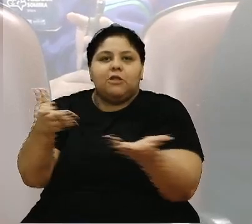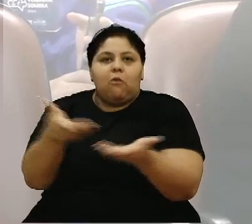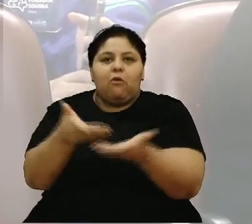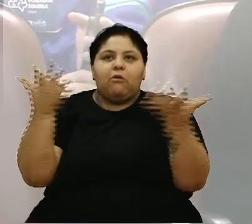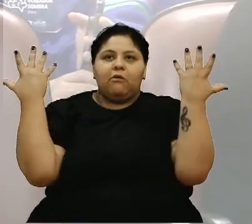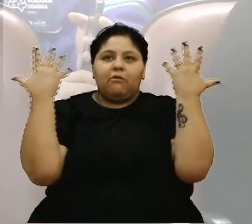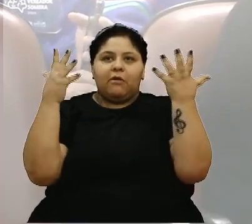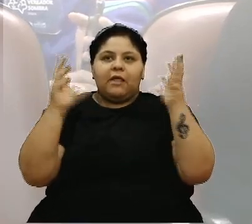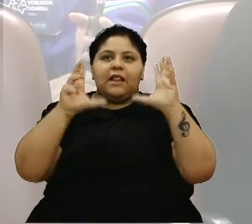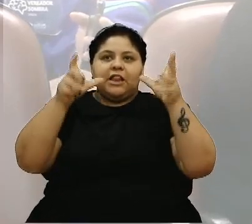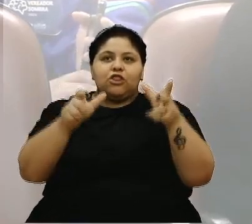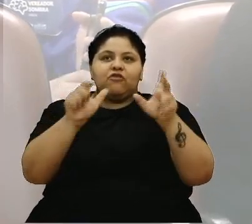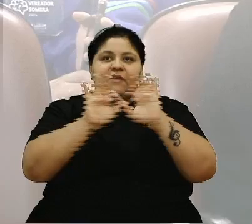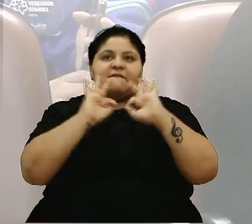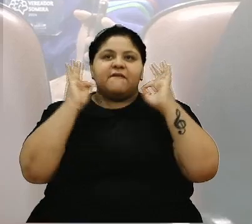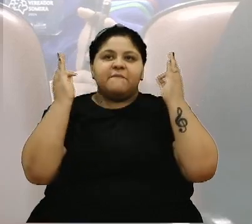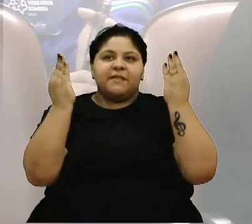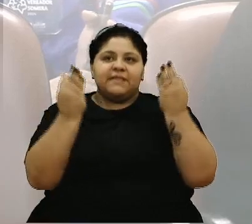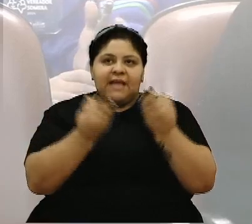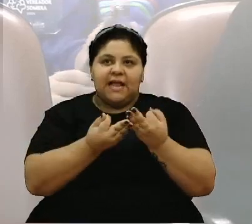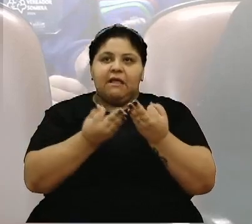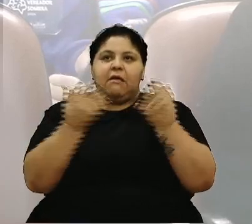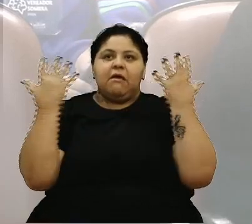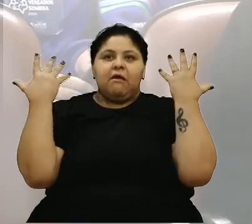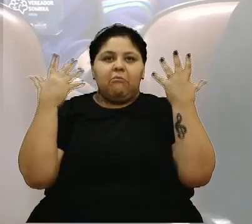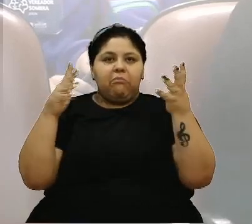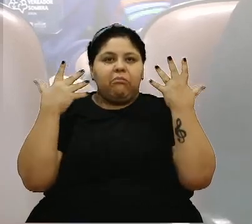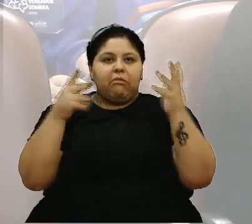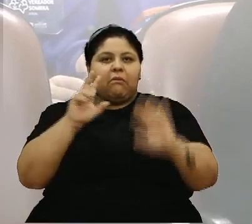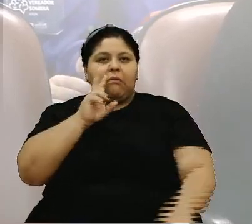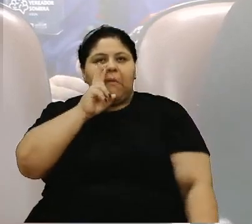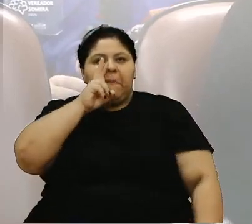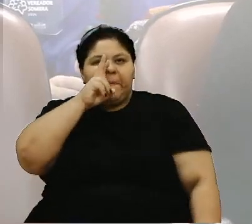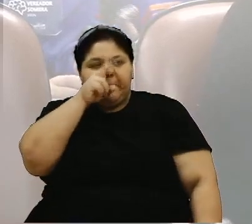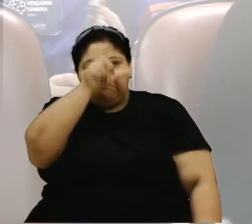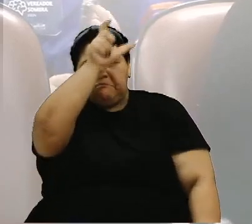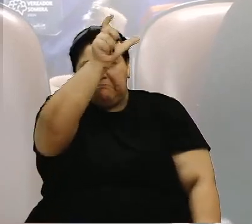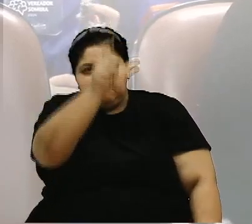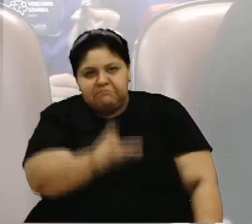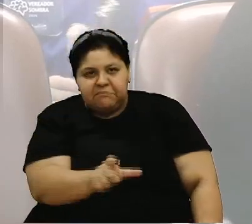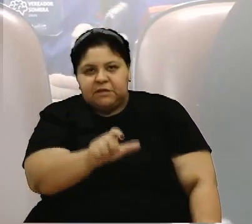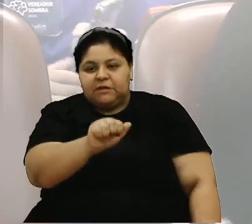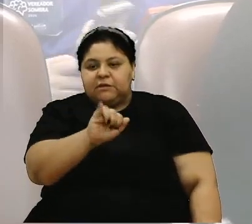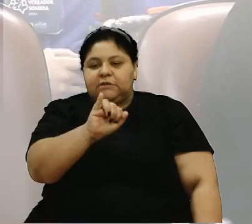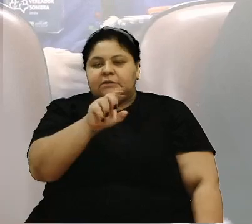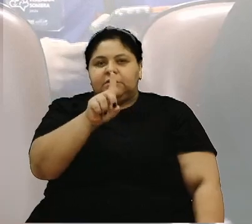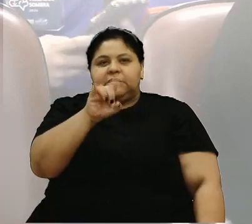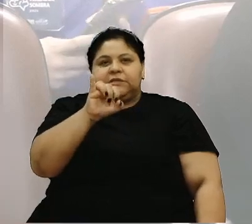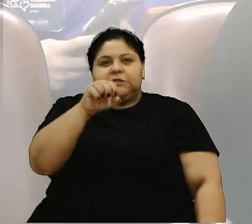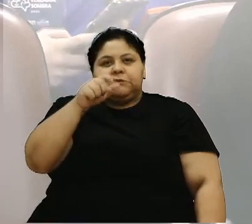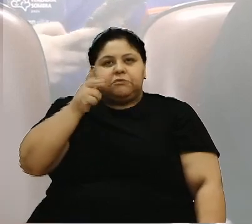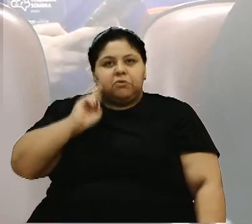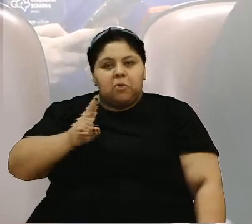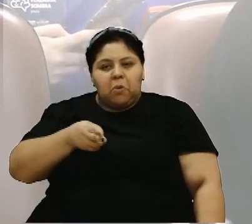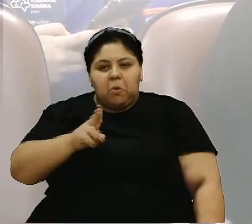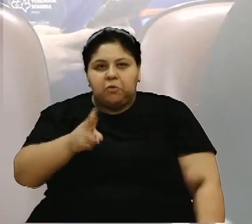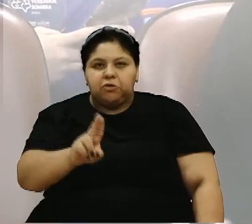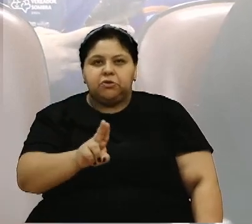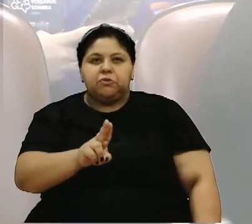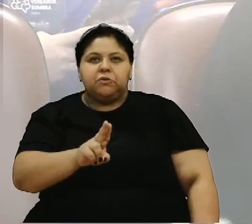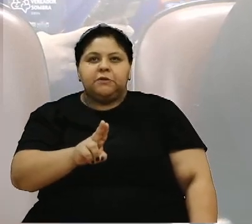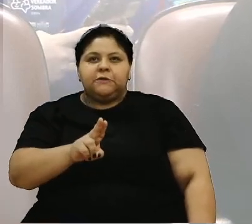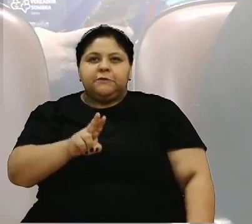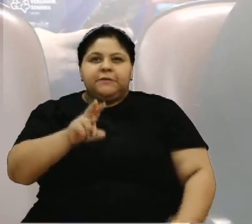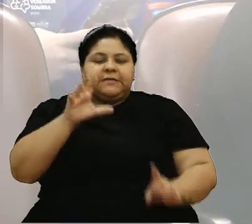a toda a família, quero cumprimentar esse guerreiro Cid. Continua assim, Cid, se espelhando no seu pai, sendo essa